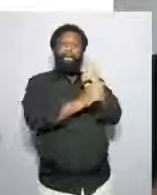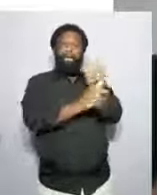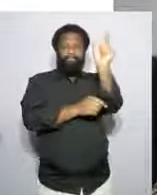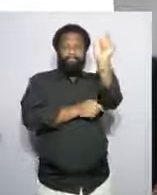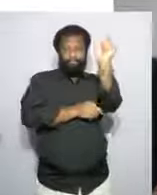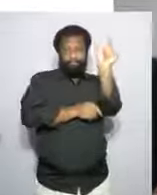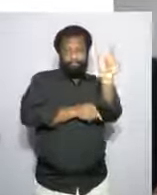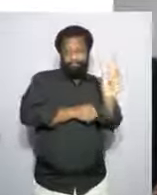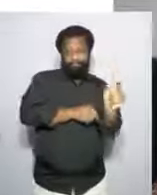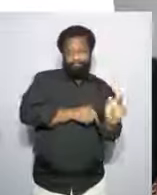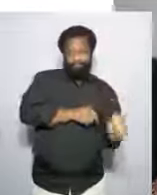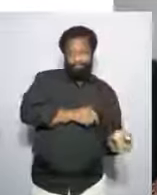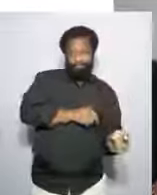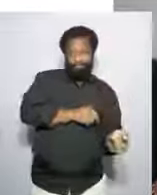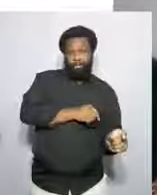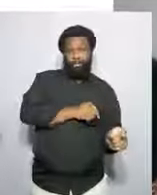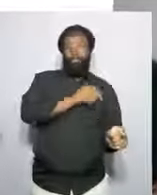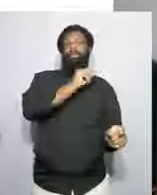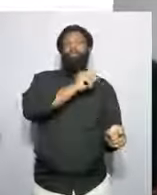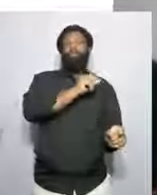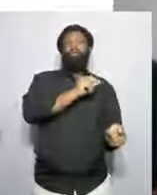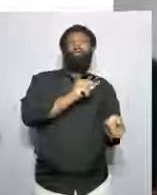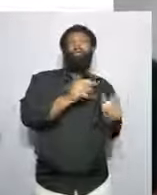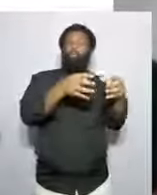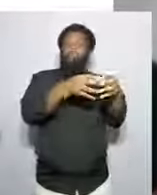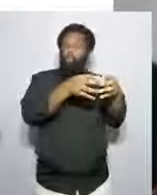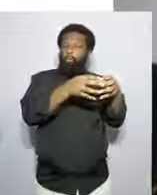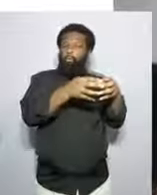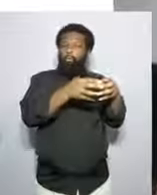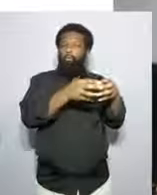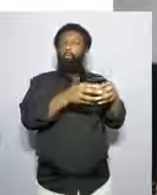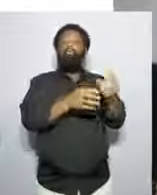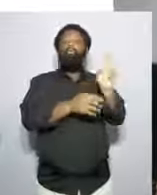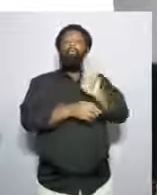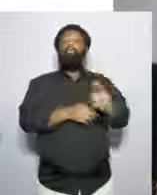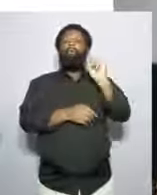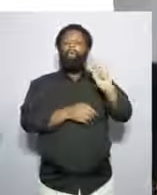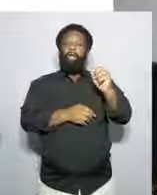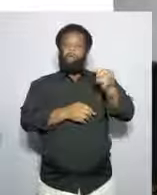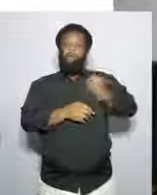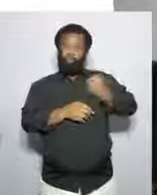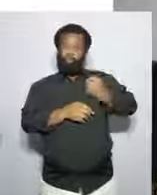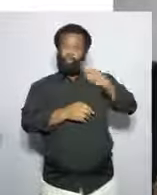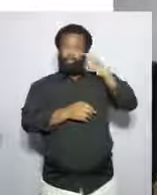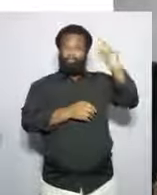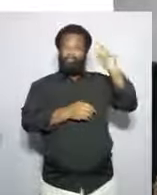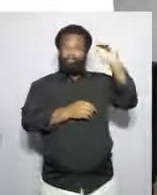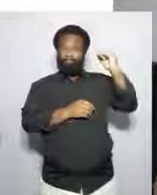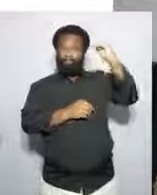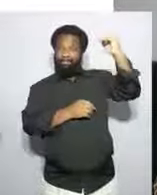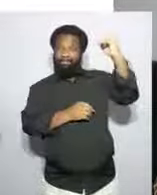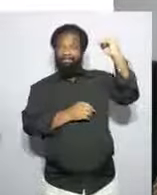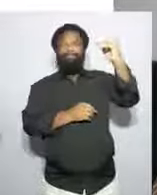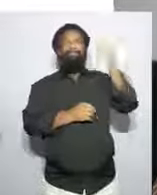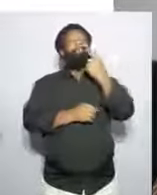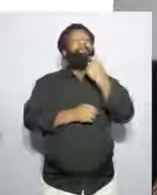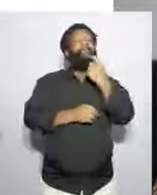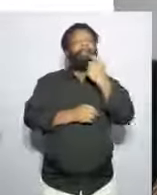linhas na vertical como grupos, nós usamos essa numeração aqui em cima.